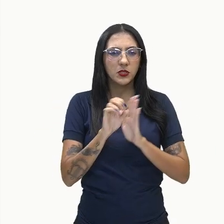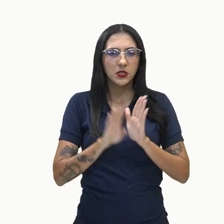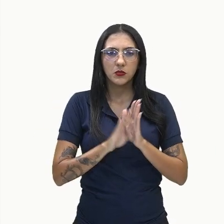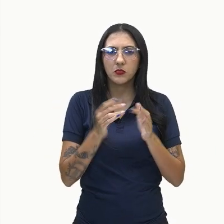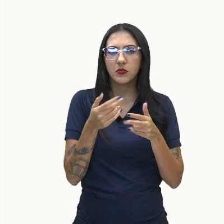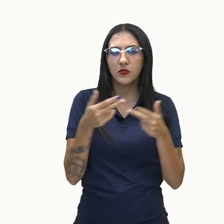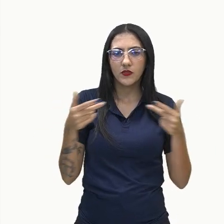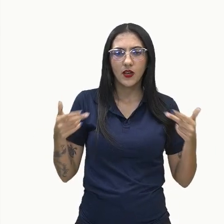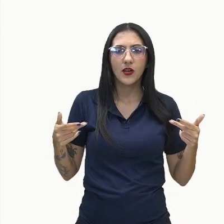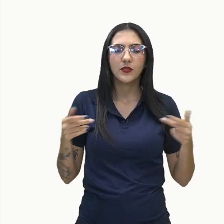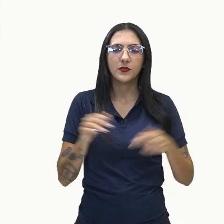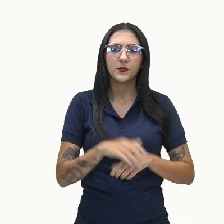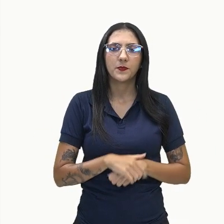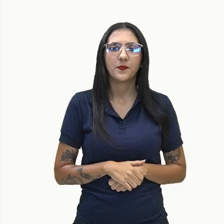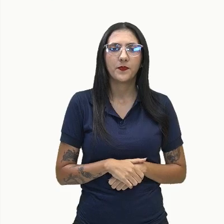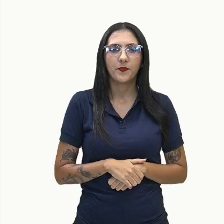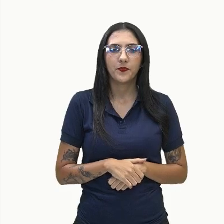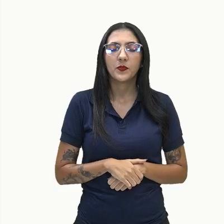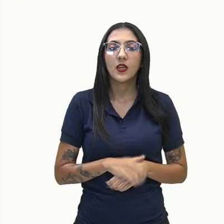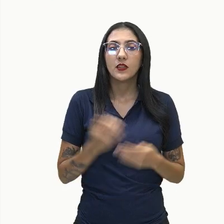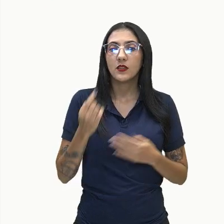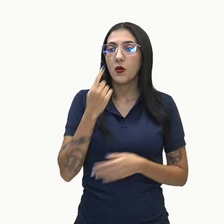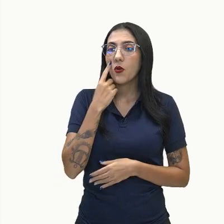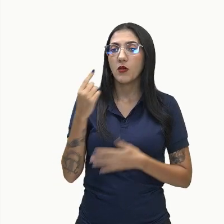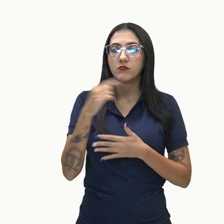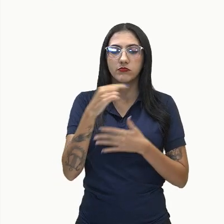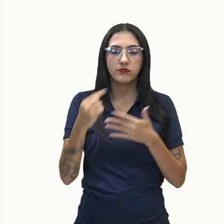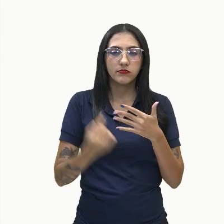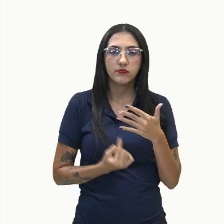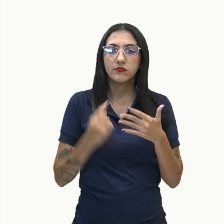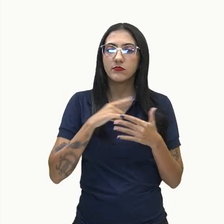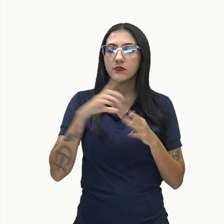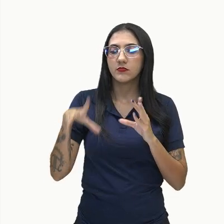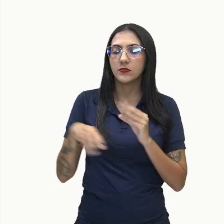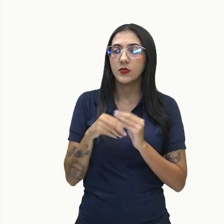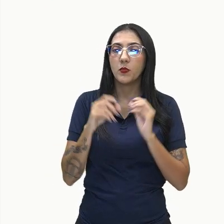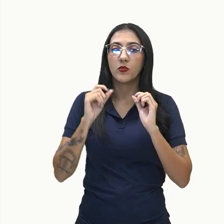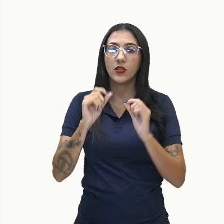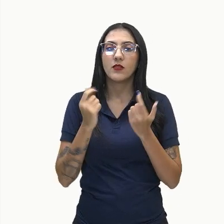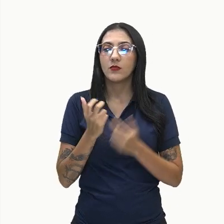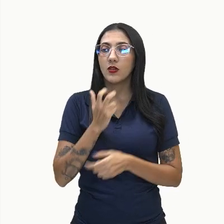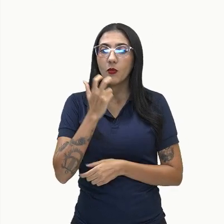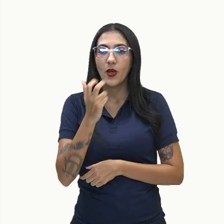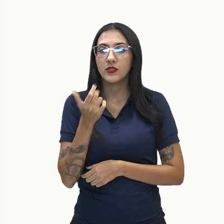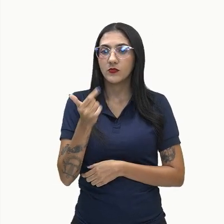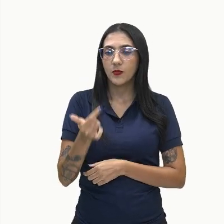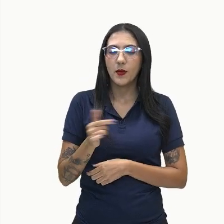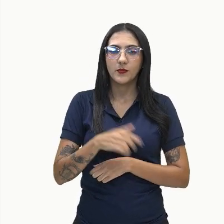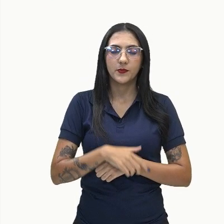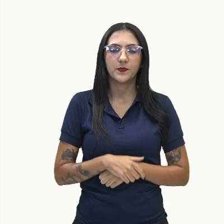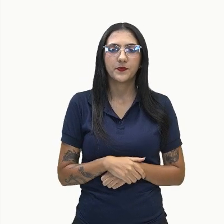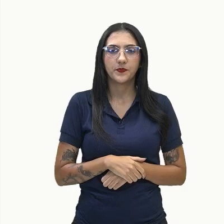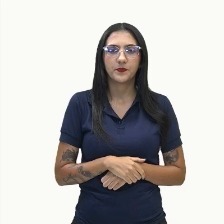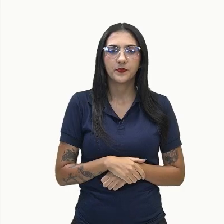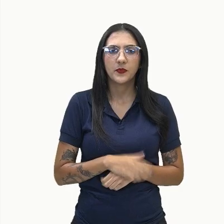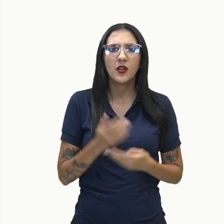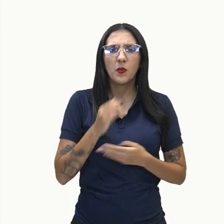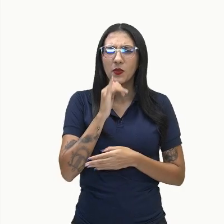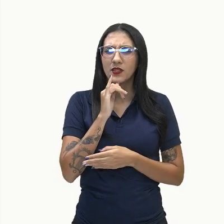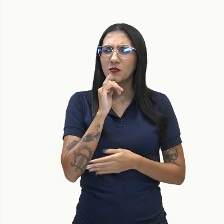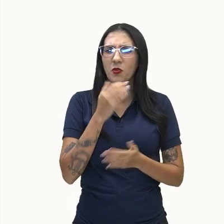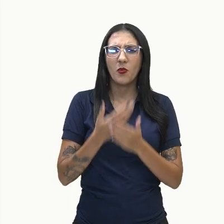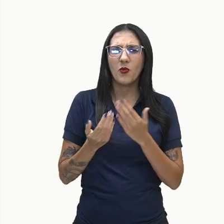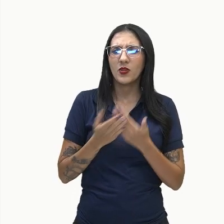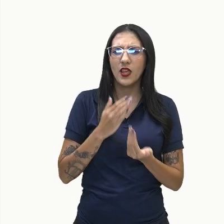Então, esses elementos constituem a linguagem não verbal. Quer dizer então que qualquer